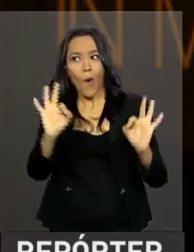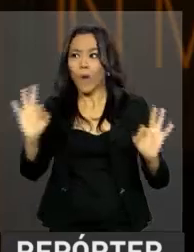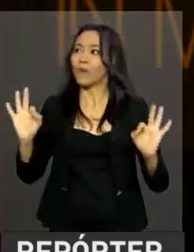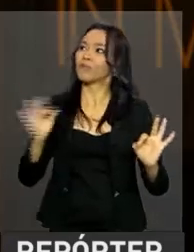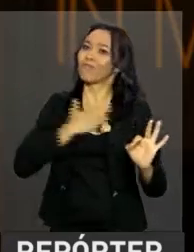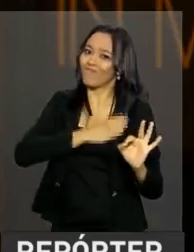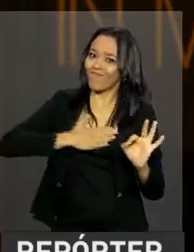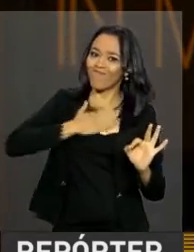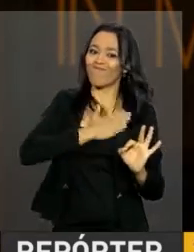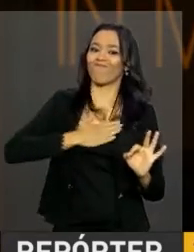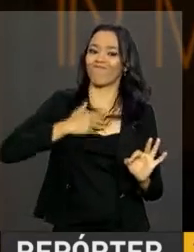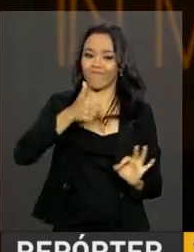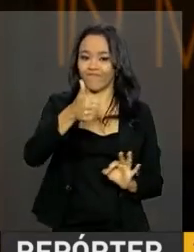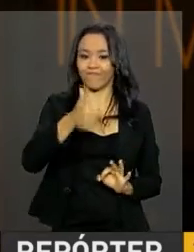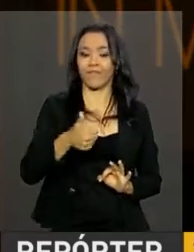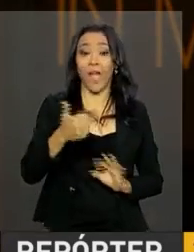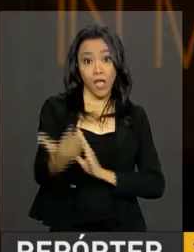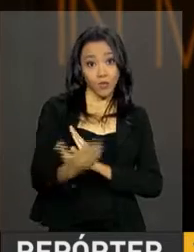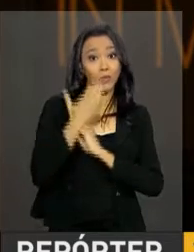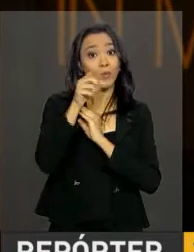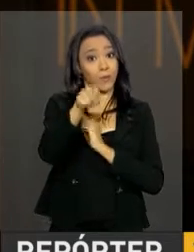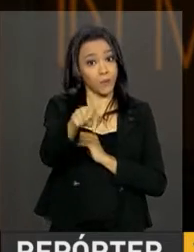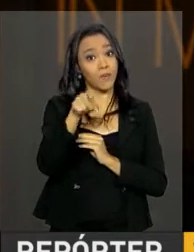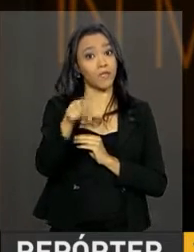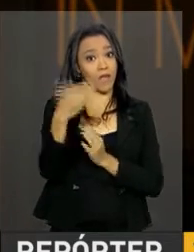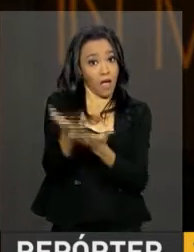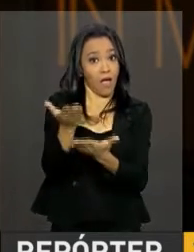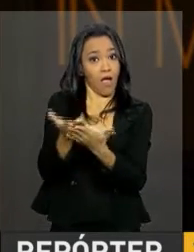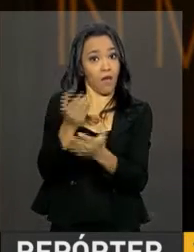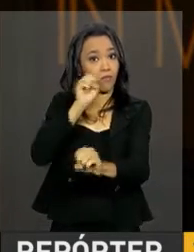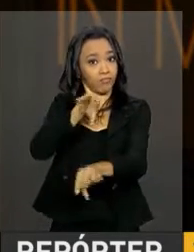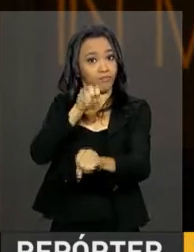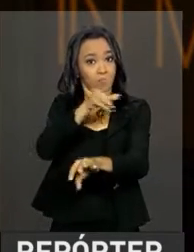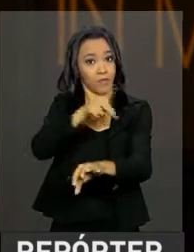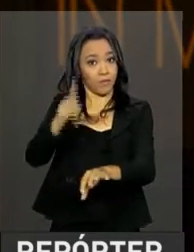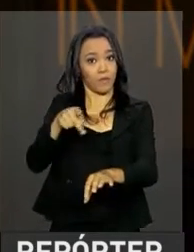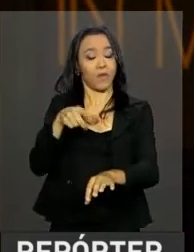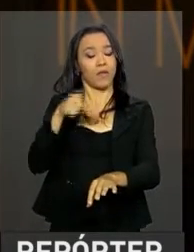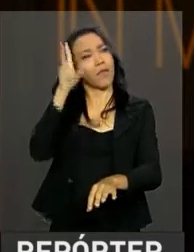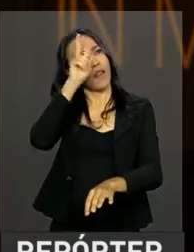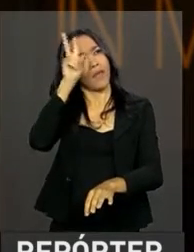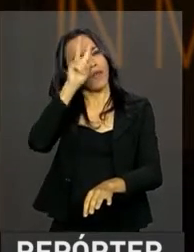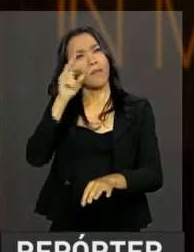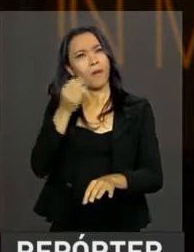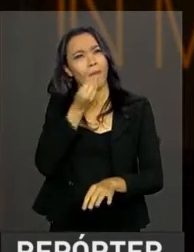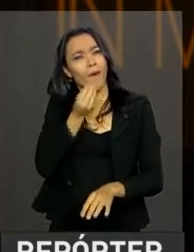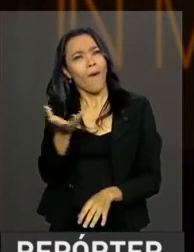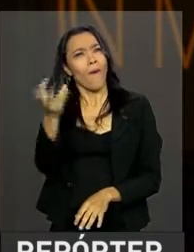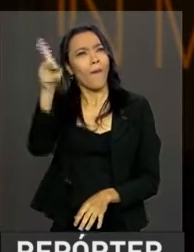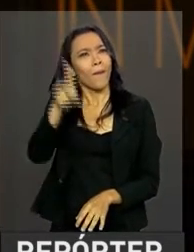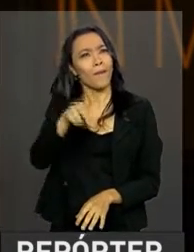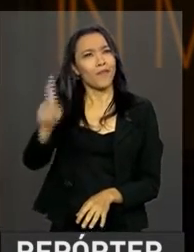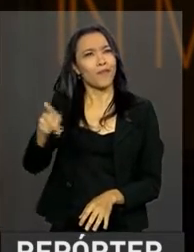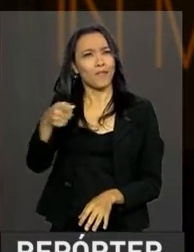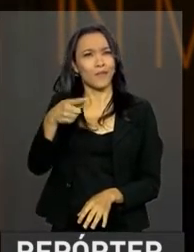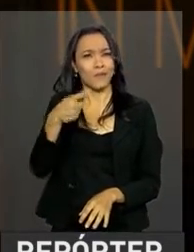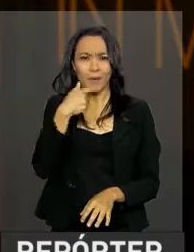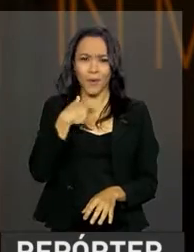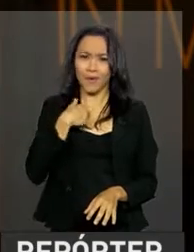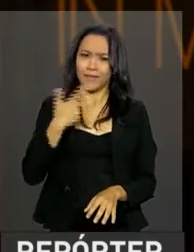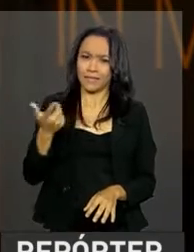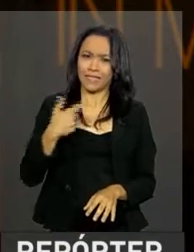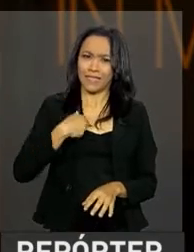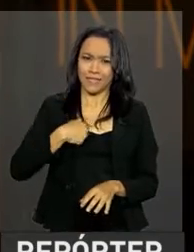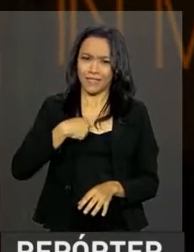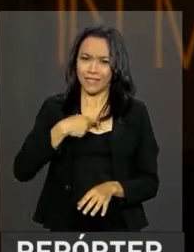inusitada. Acaba ajudando, porque a gente lembra mais desses momentos, né? Esses momentos específicos, assim, pô, meu professor tá lá vestido de Batman, pô, isso é massa,